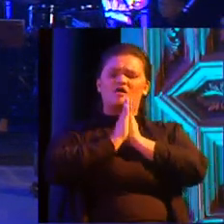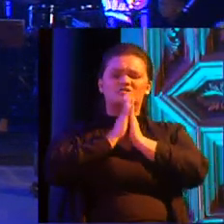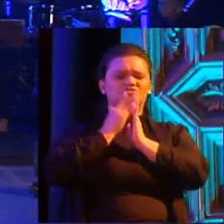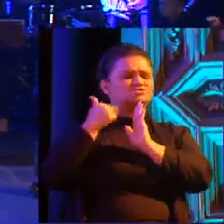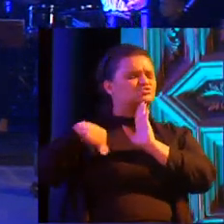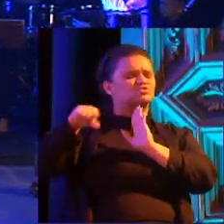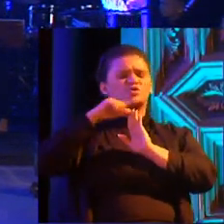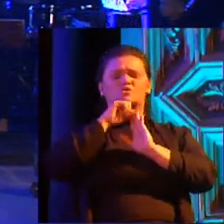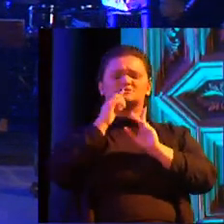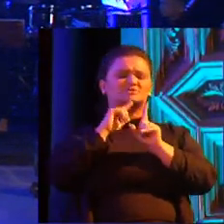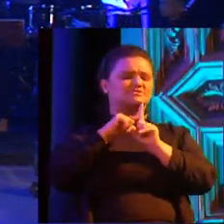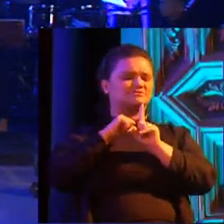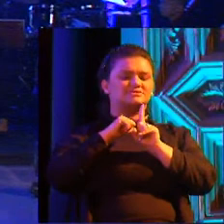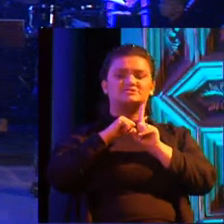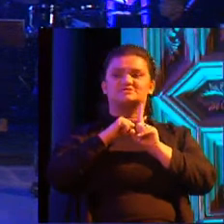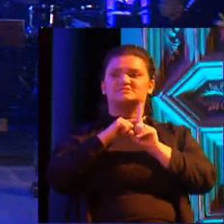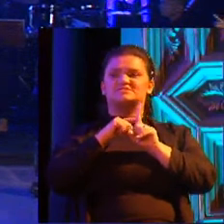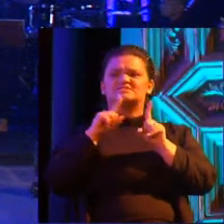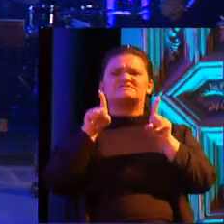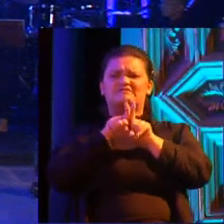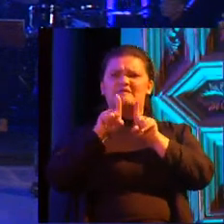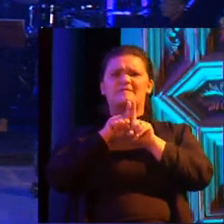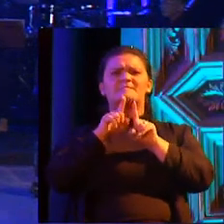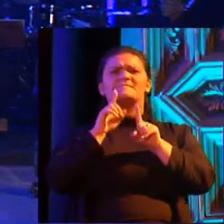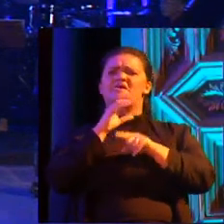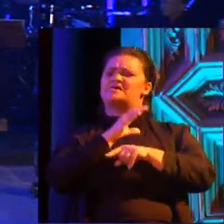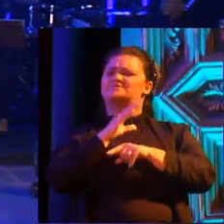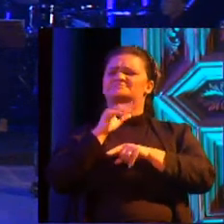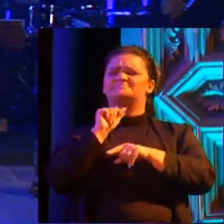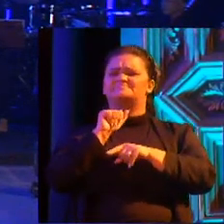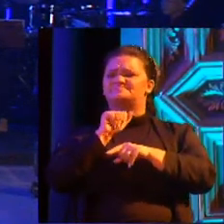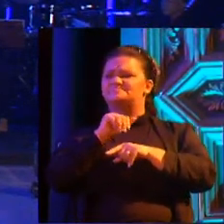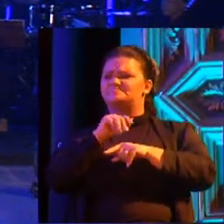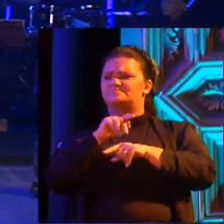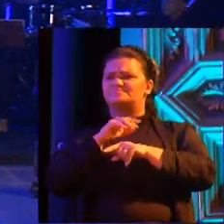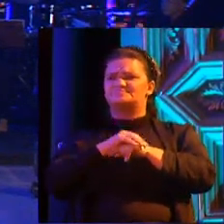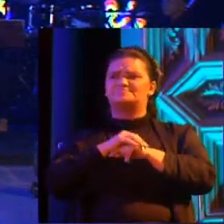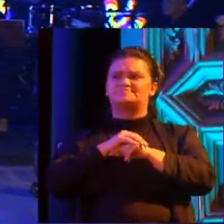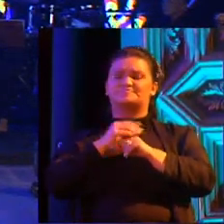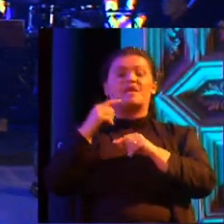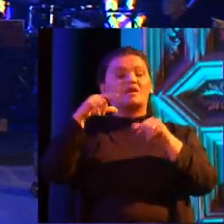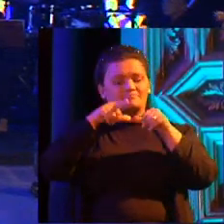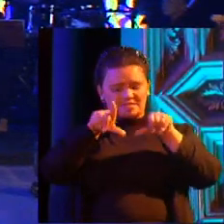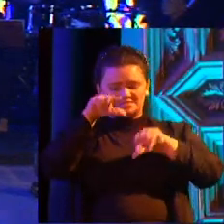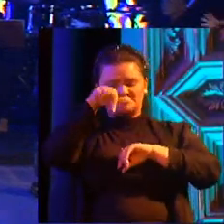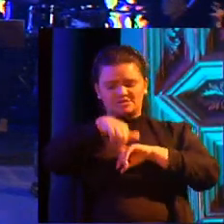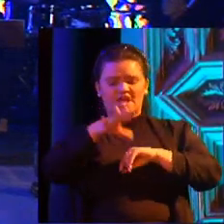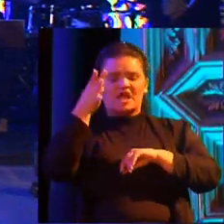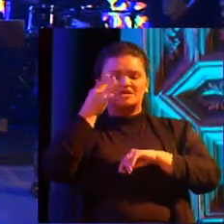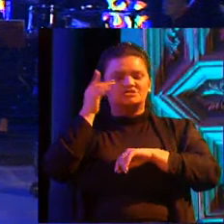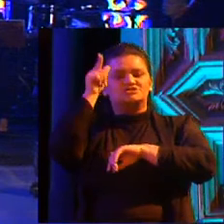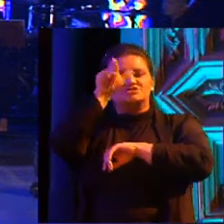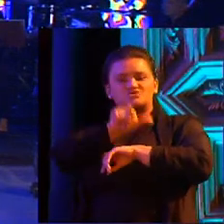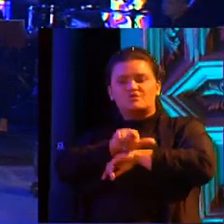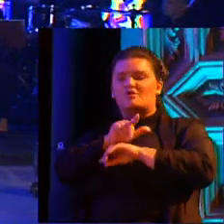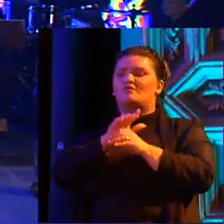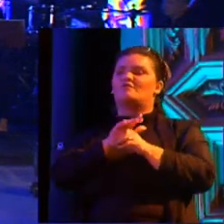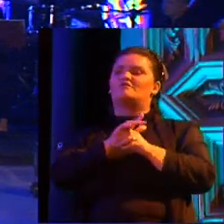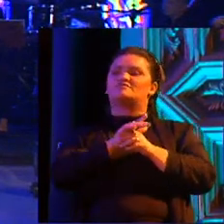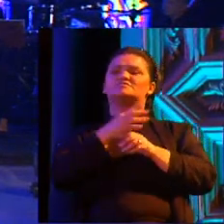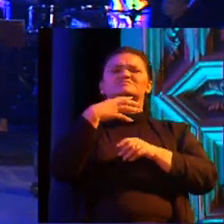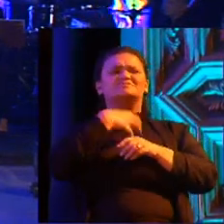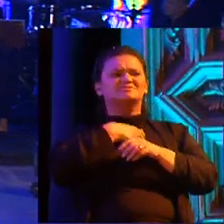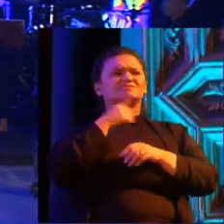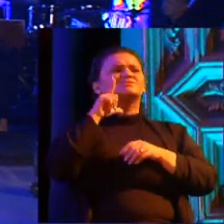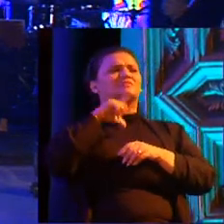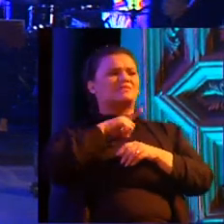igrejas, de todos, até de candomblé, de todos os lugares. E eu estou aqui novamente. Eu acho que eu ainda tenho alguma coisa